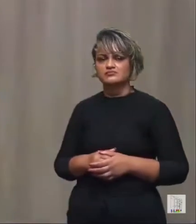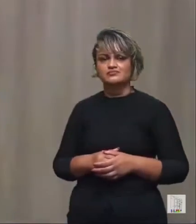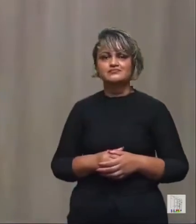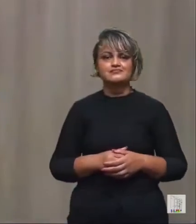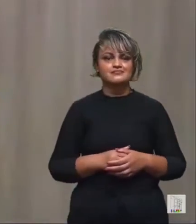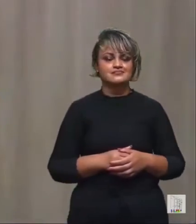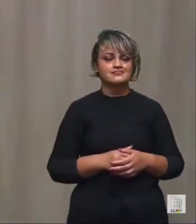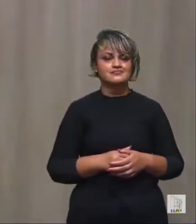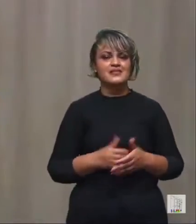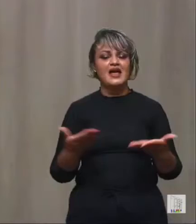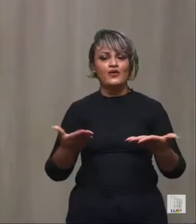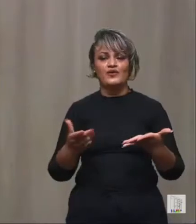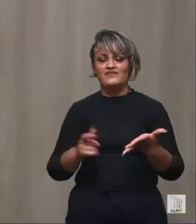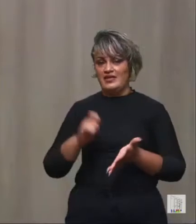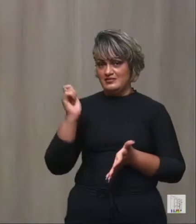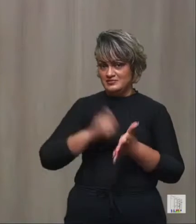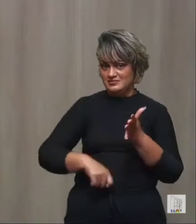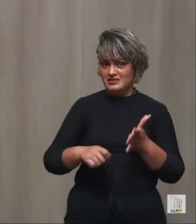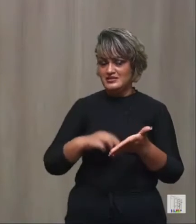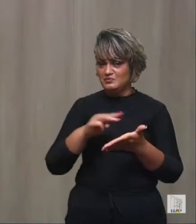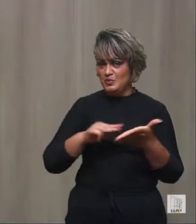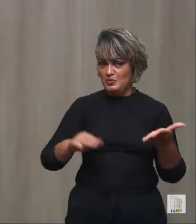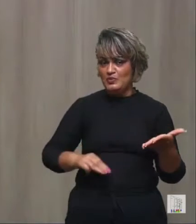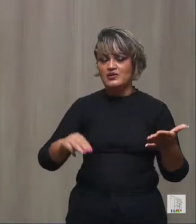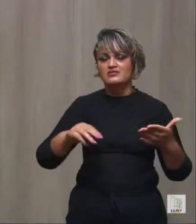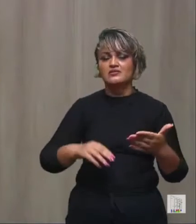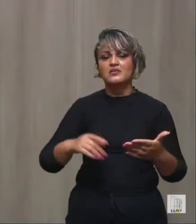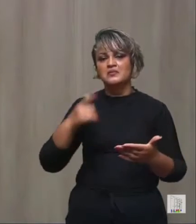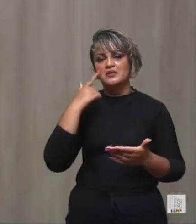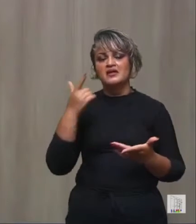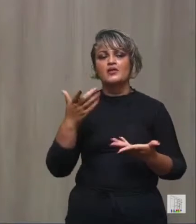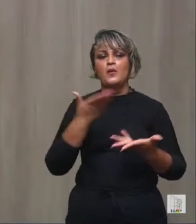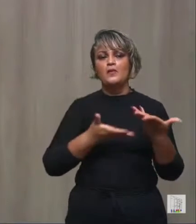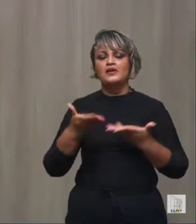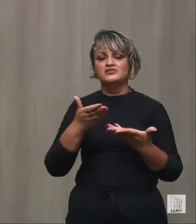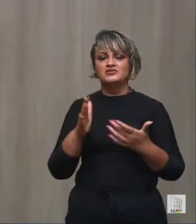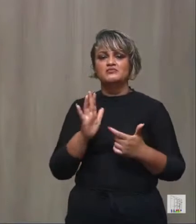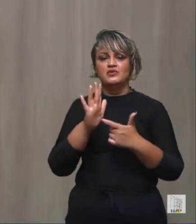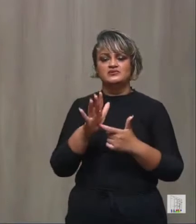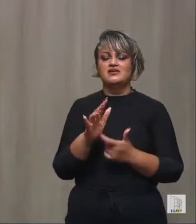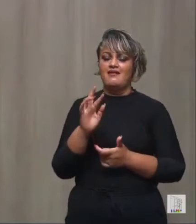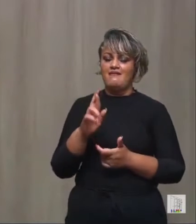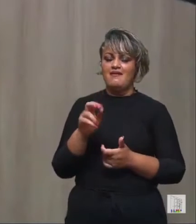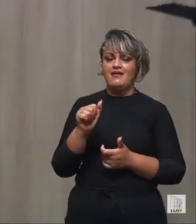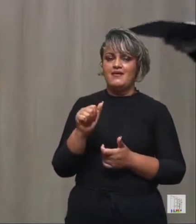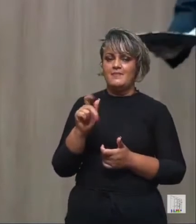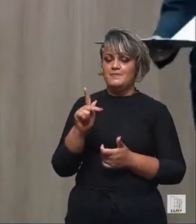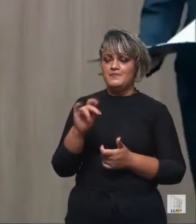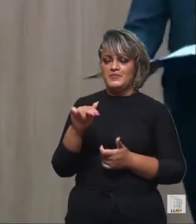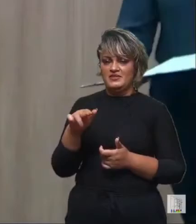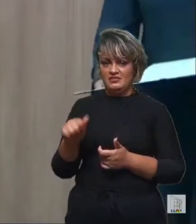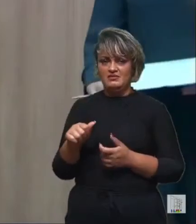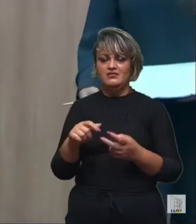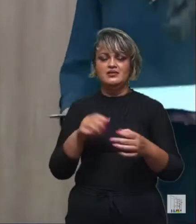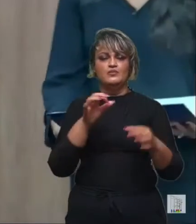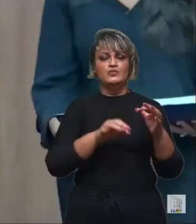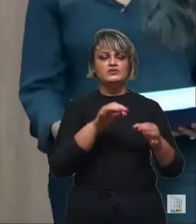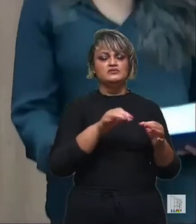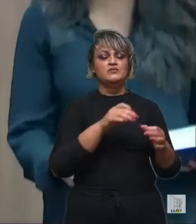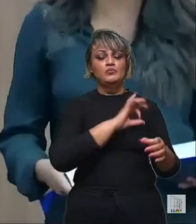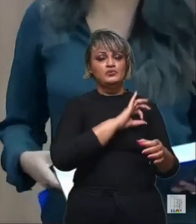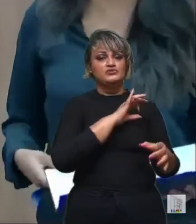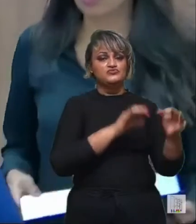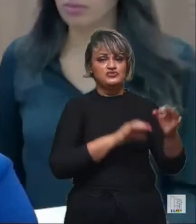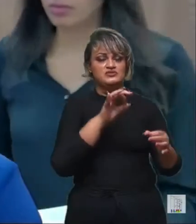Passaremos, neste momento, a assinatura do Memorando de Entendimento que compartilha o sistema Rapina com a Polícia Judiciária de Portugal.